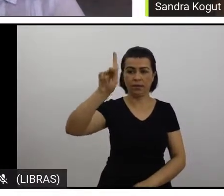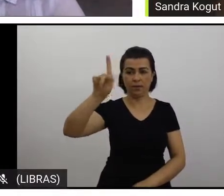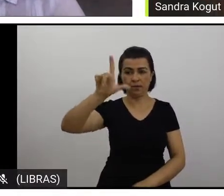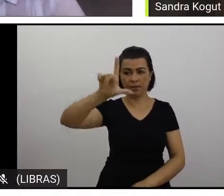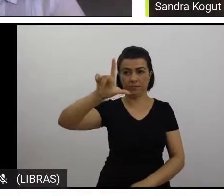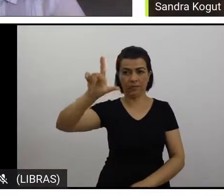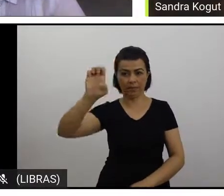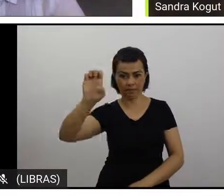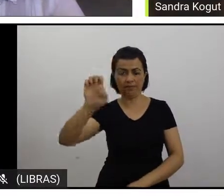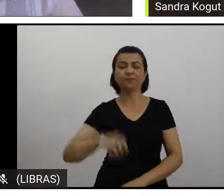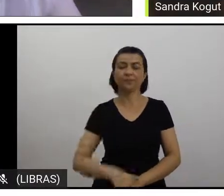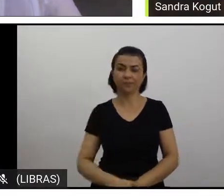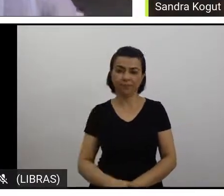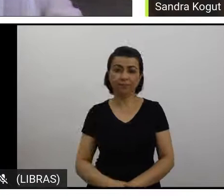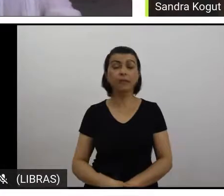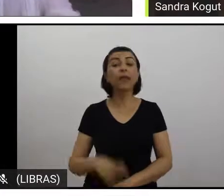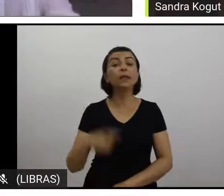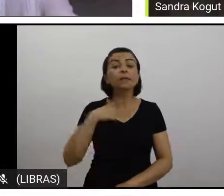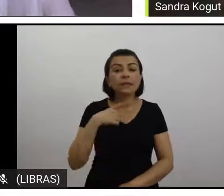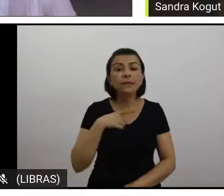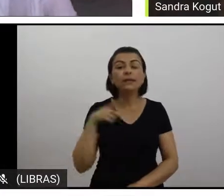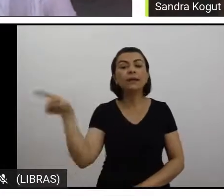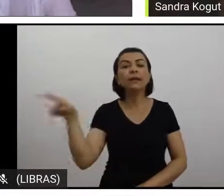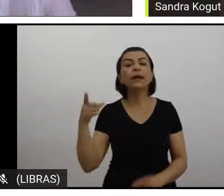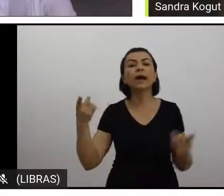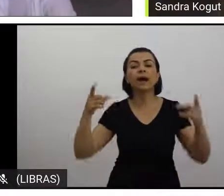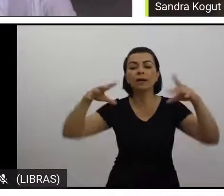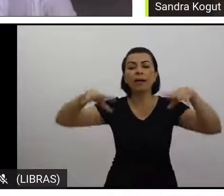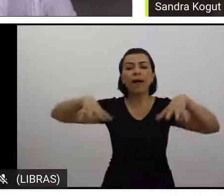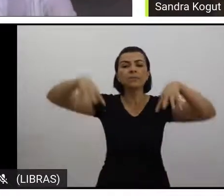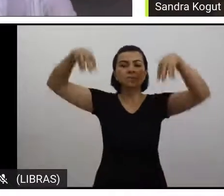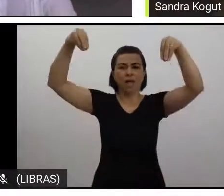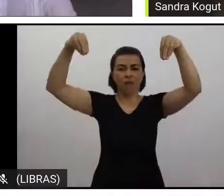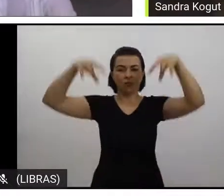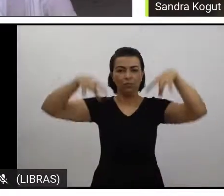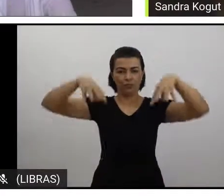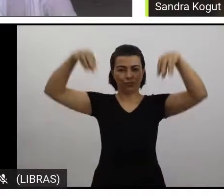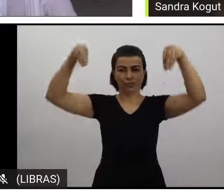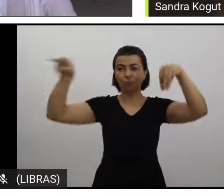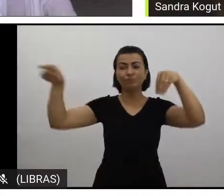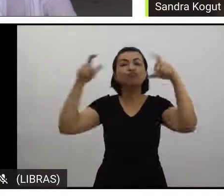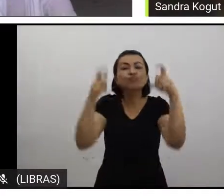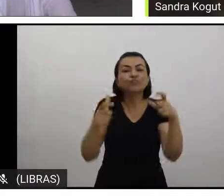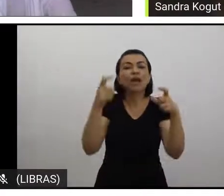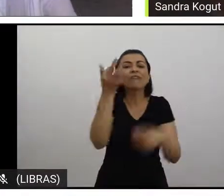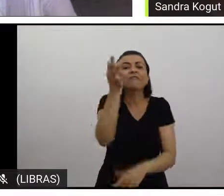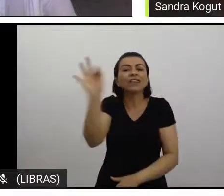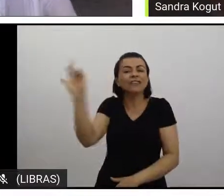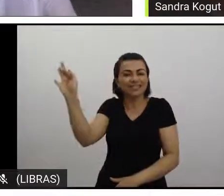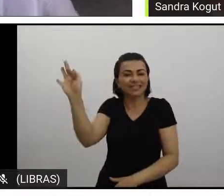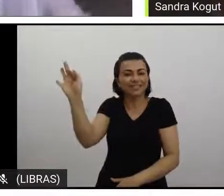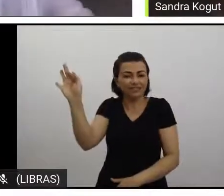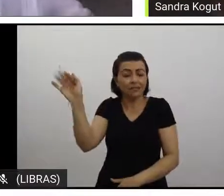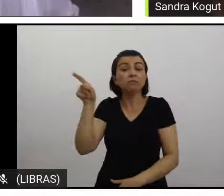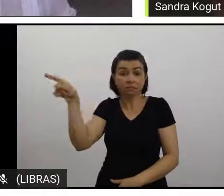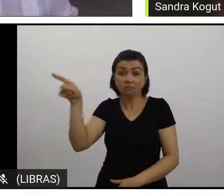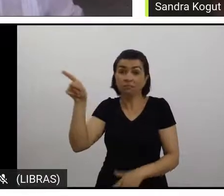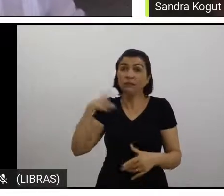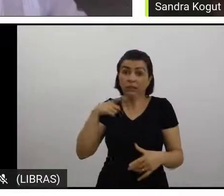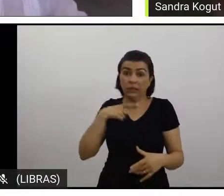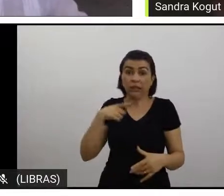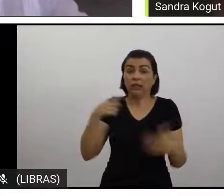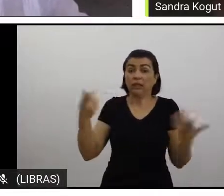assim, era um castelo no leste da França e nas catacumbas, assim, nas caves. Uau. Tinha todos